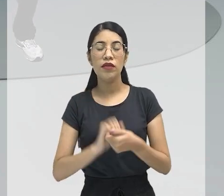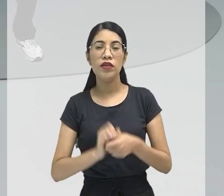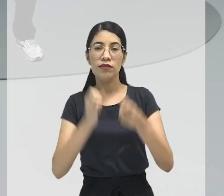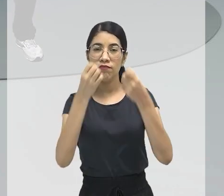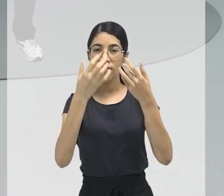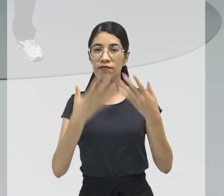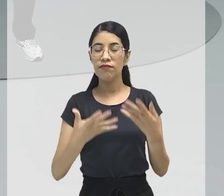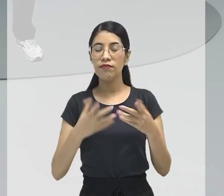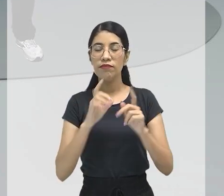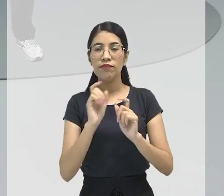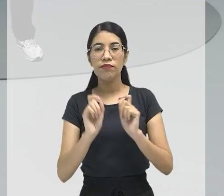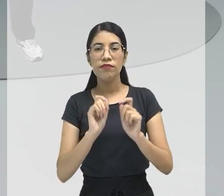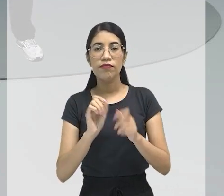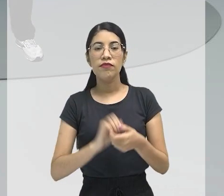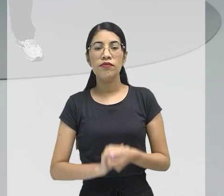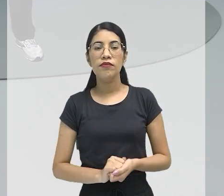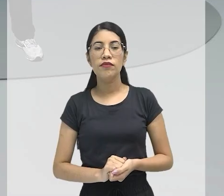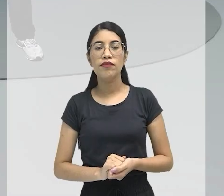pouquinho do